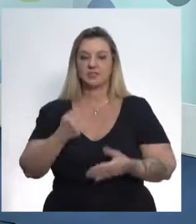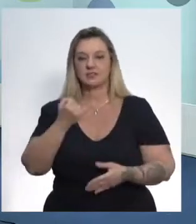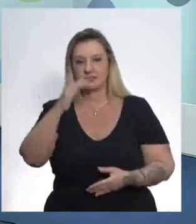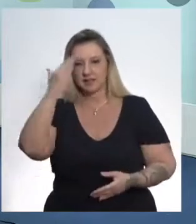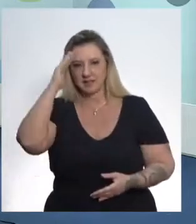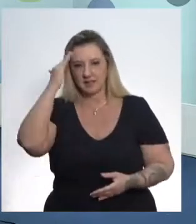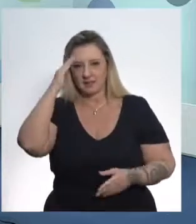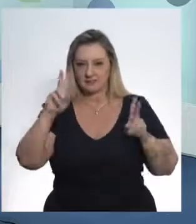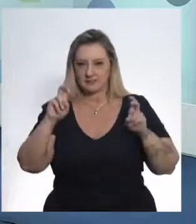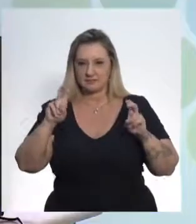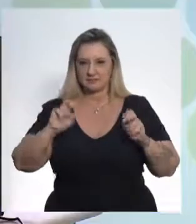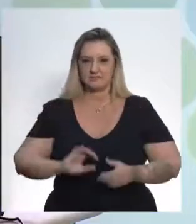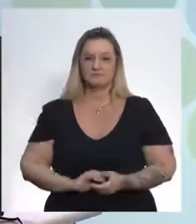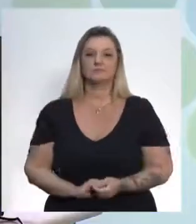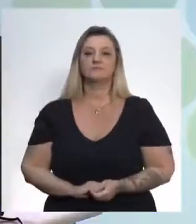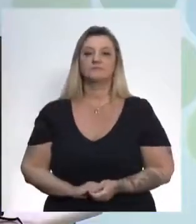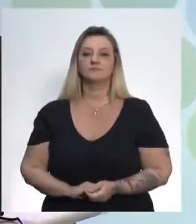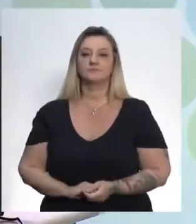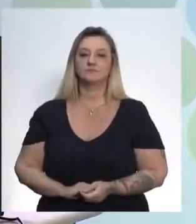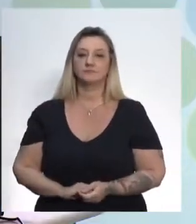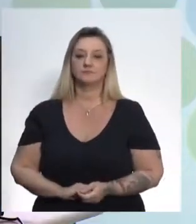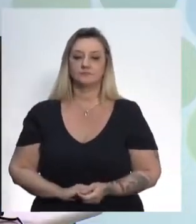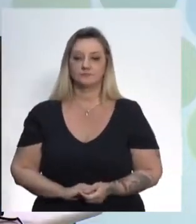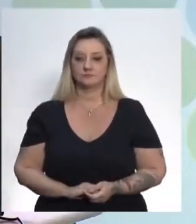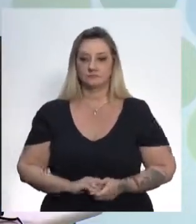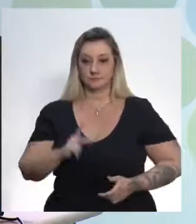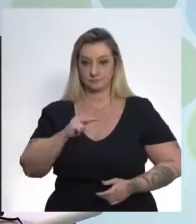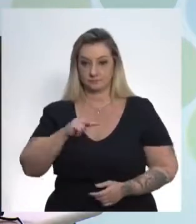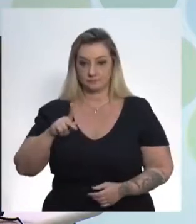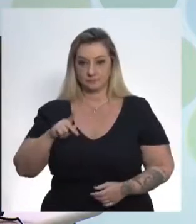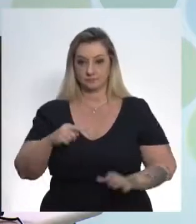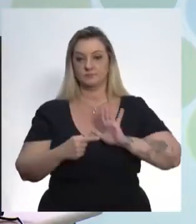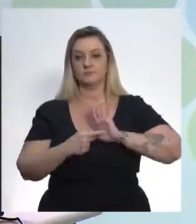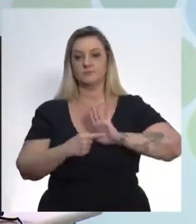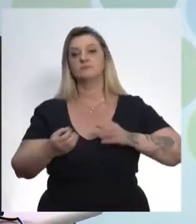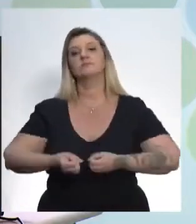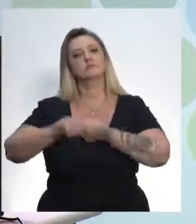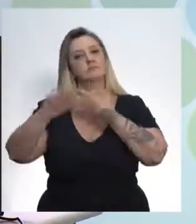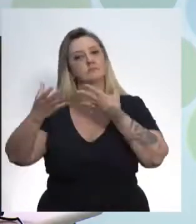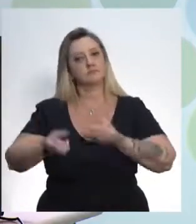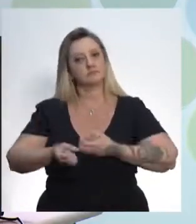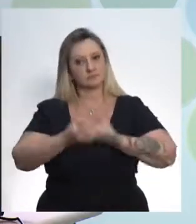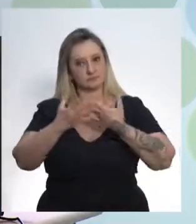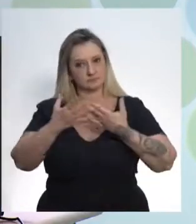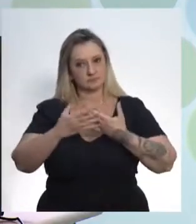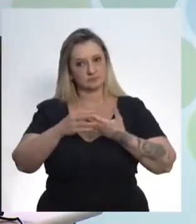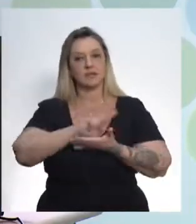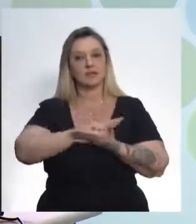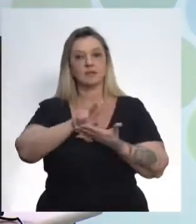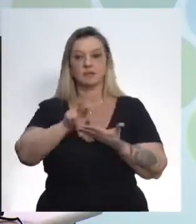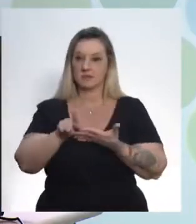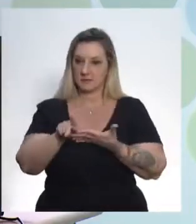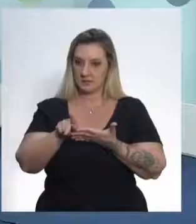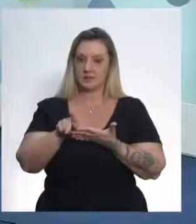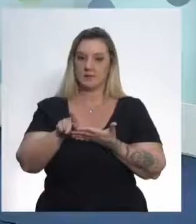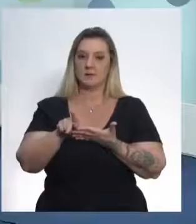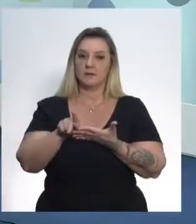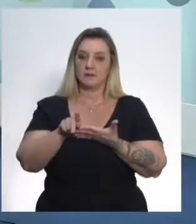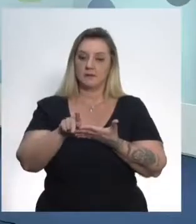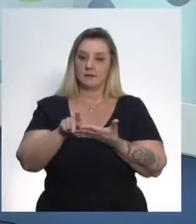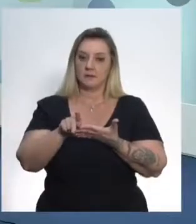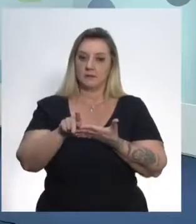entenderam o assunto. O professor trouxe para a gente, né, muitas informações, é uma caracterização